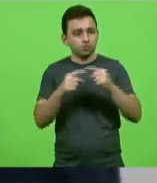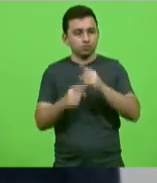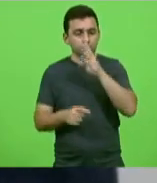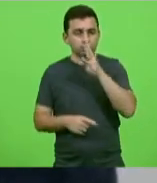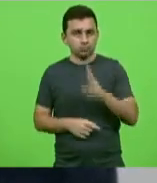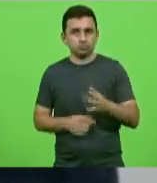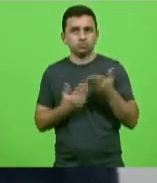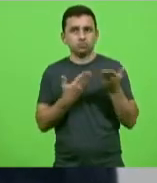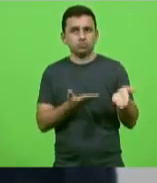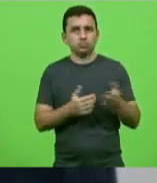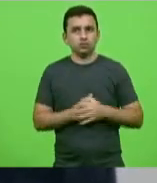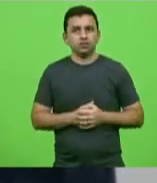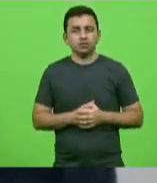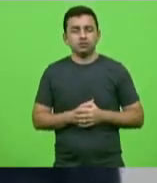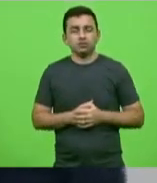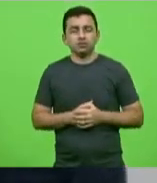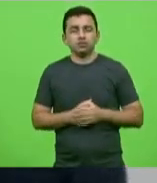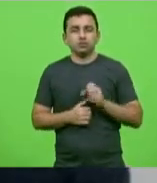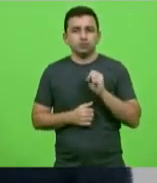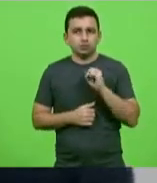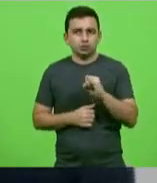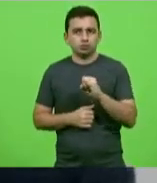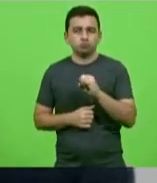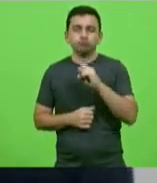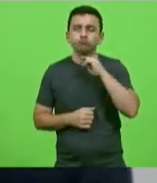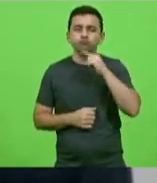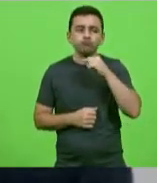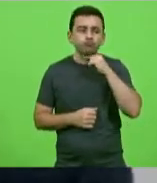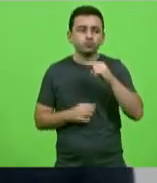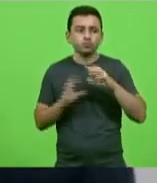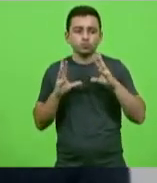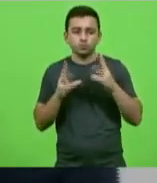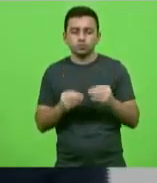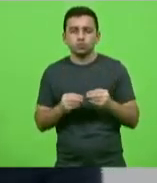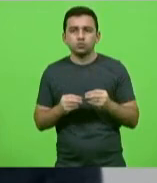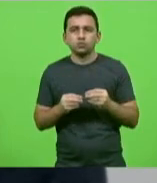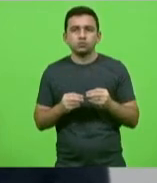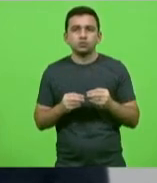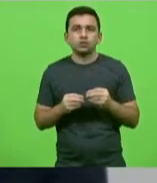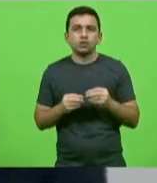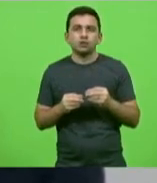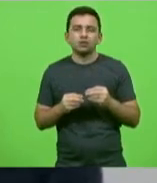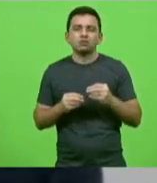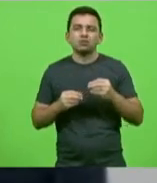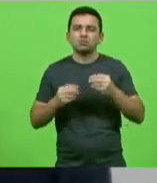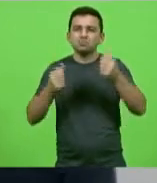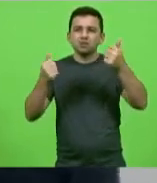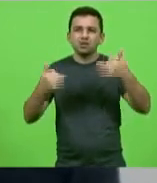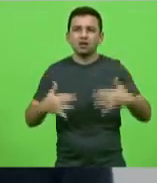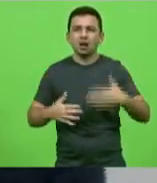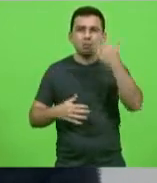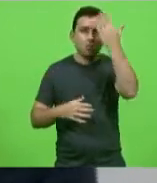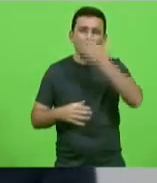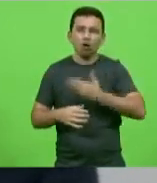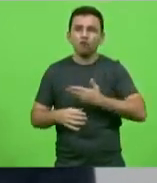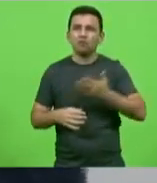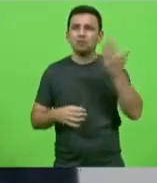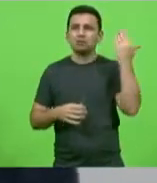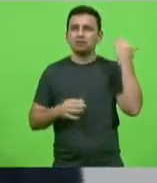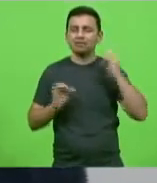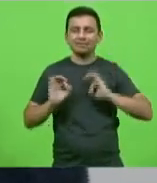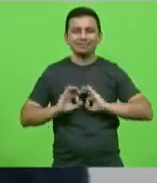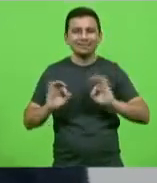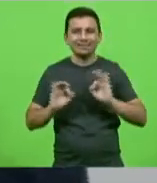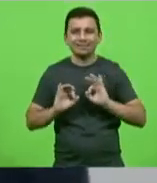afirmadas. Não fosse isso suficiente, não embasa sua argumentação em mínima prova anterior